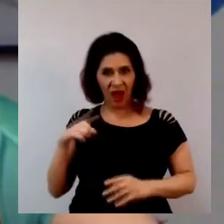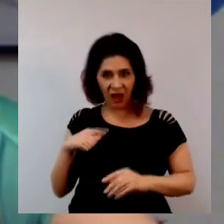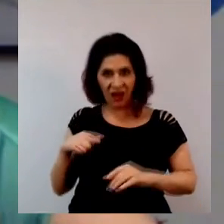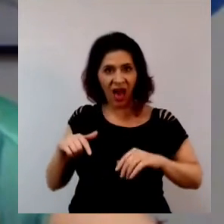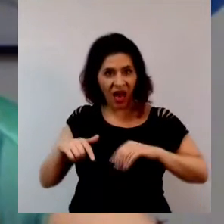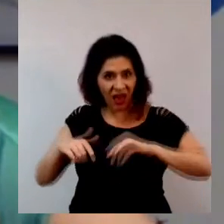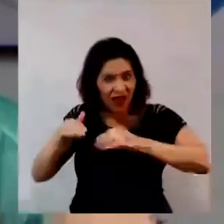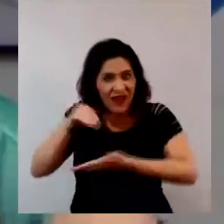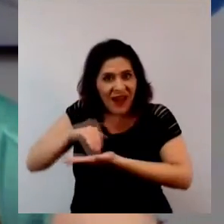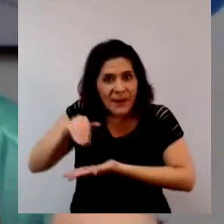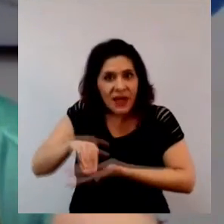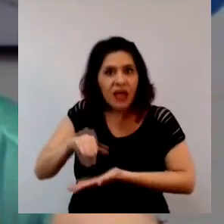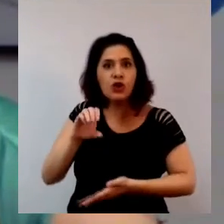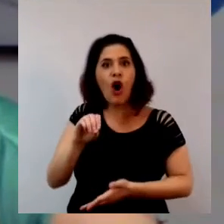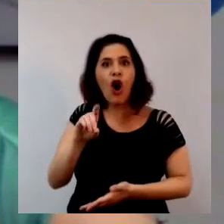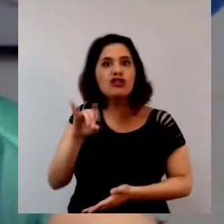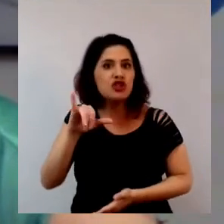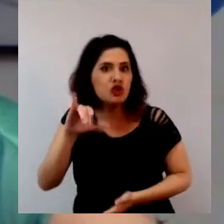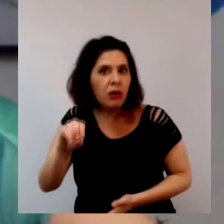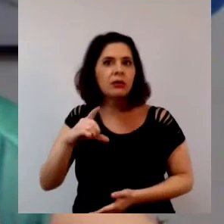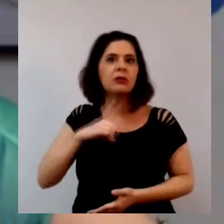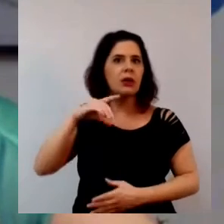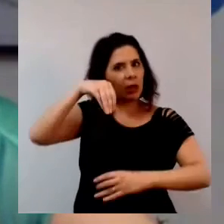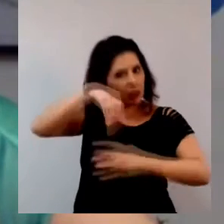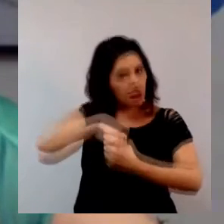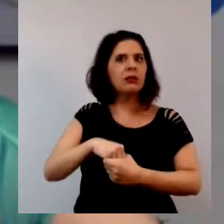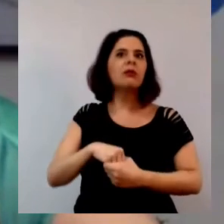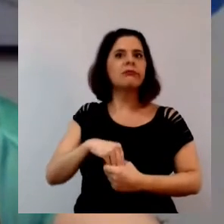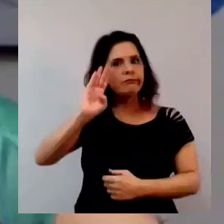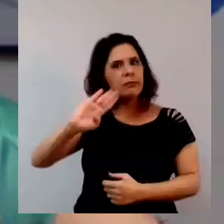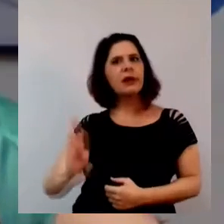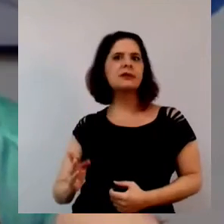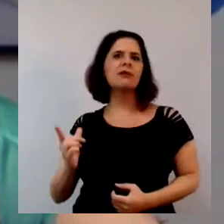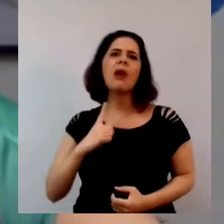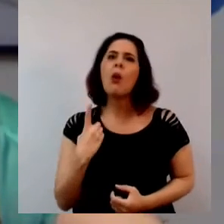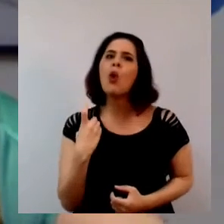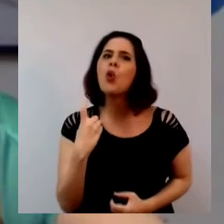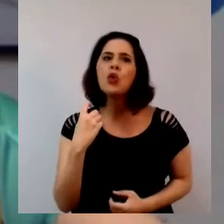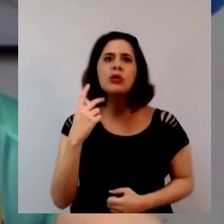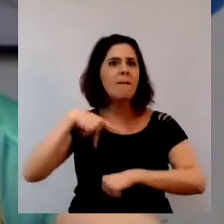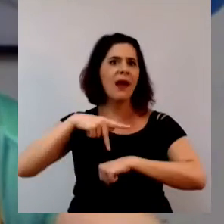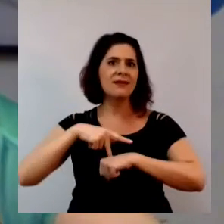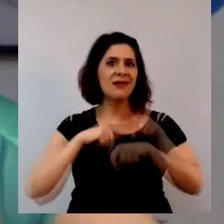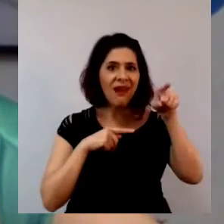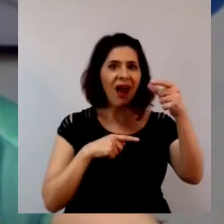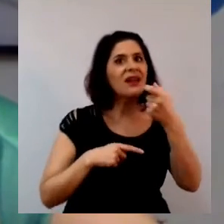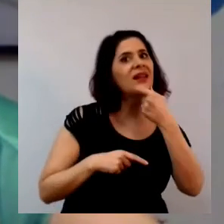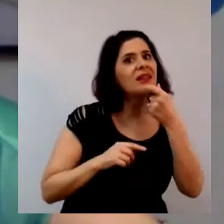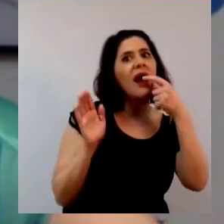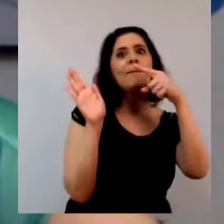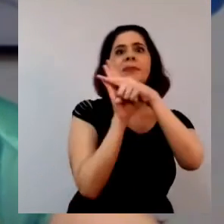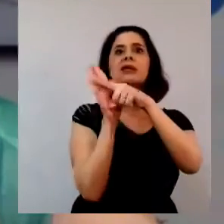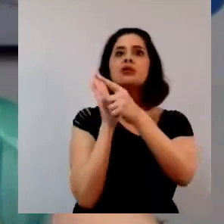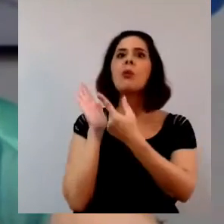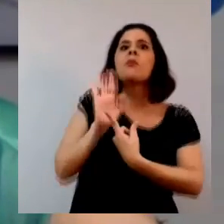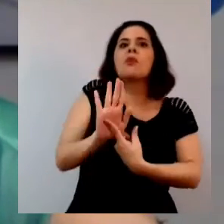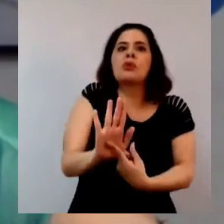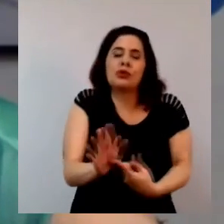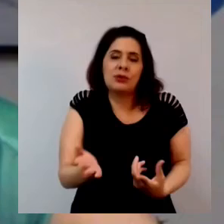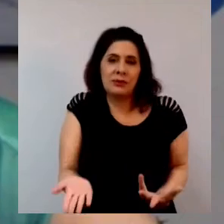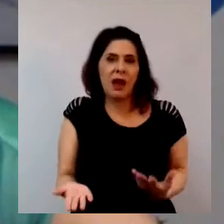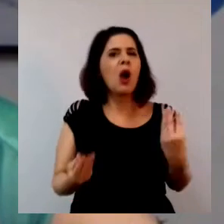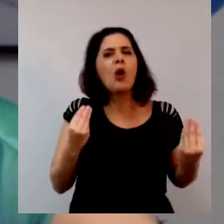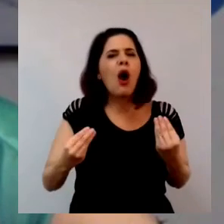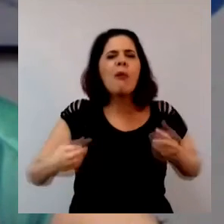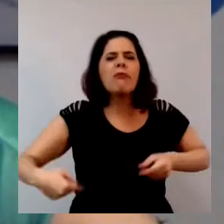Então, primeiro, como combater isso, né, sabendo disso. Mas o lado que é interessante para